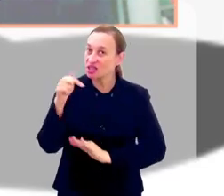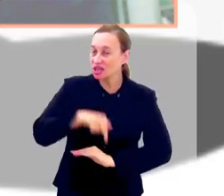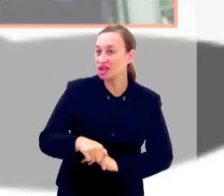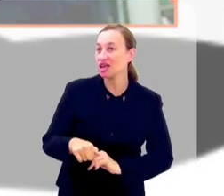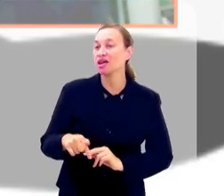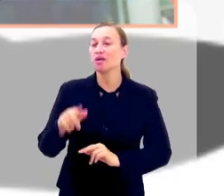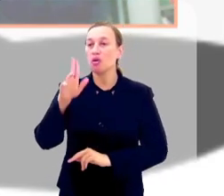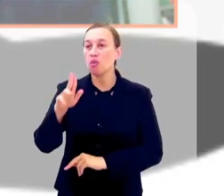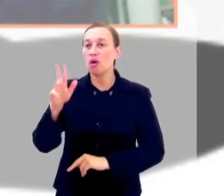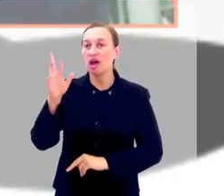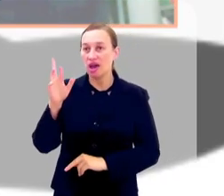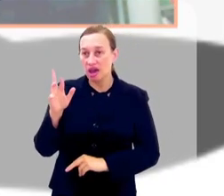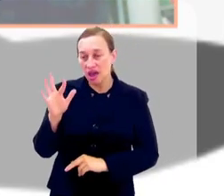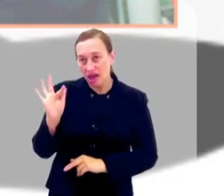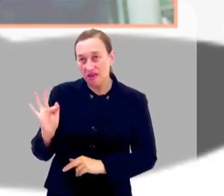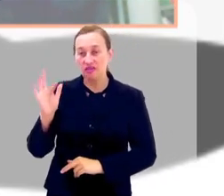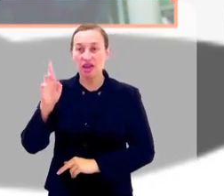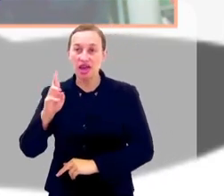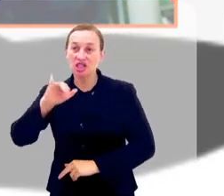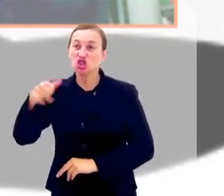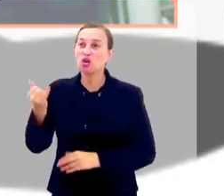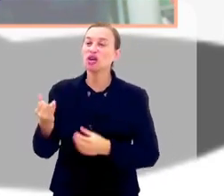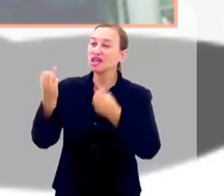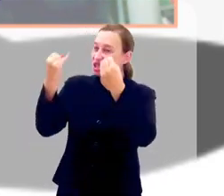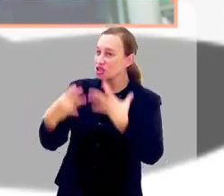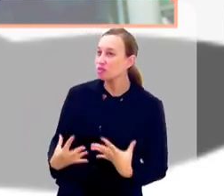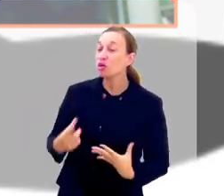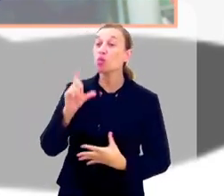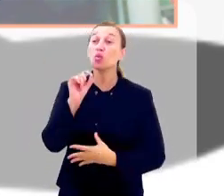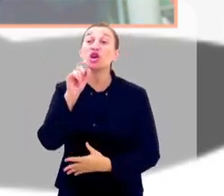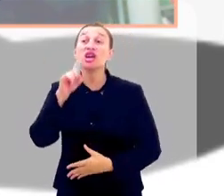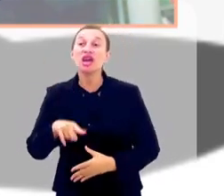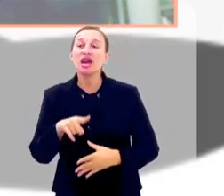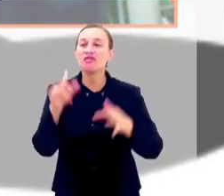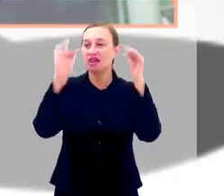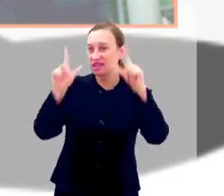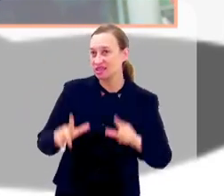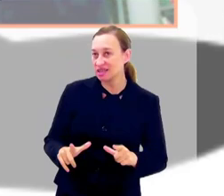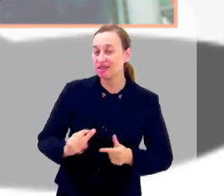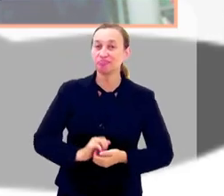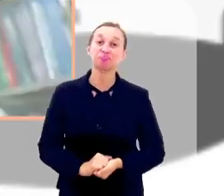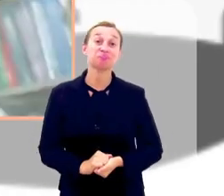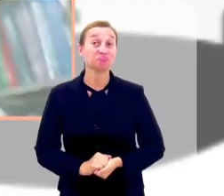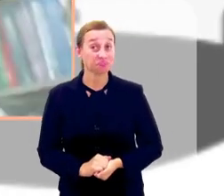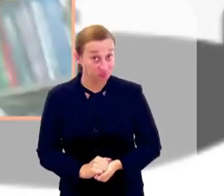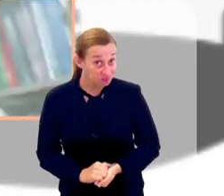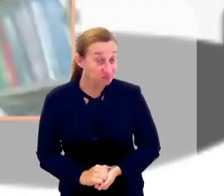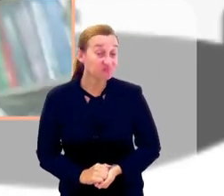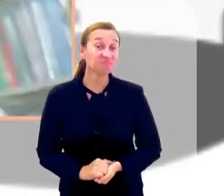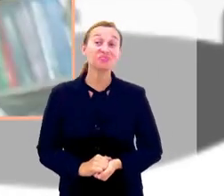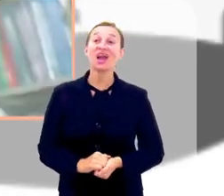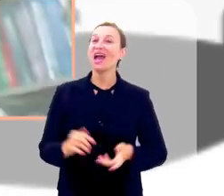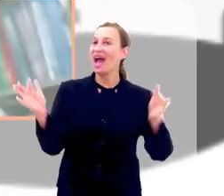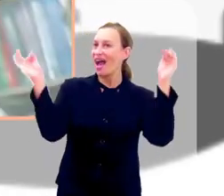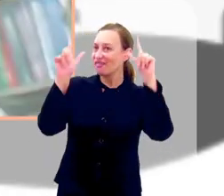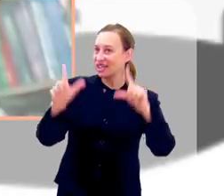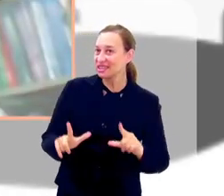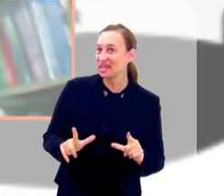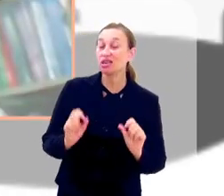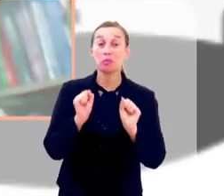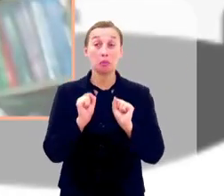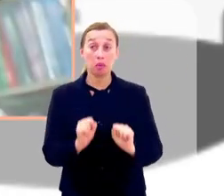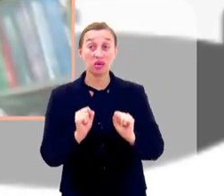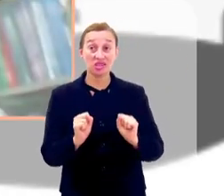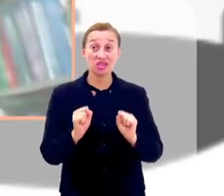aqui para a UFRJ. Como que você define felicidade, Cristina? Esse é o primeiro bom ponto, porque a